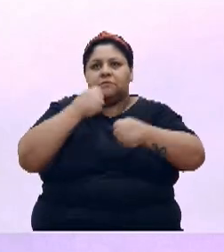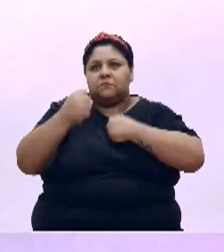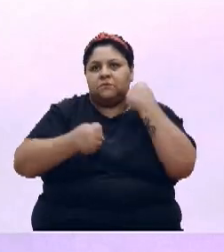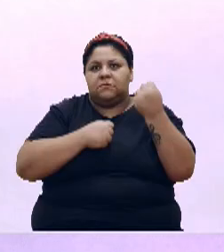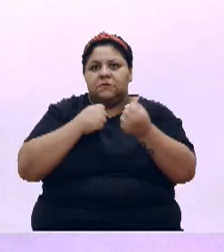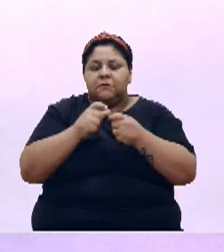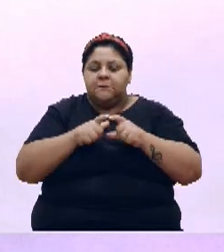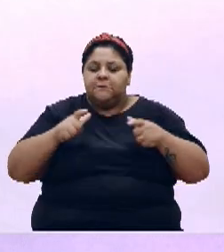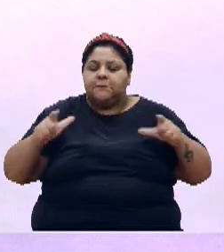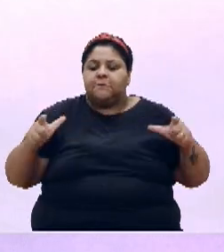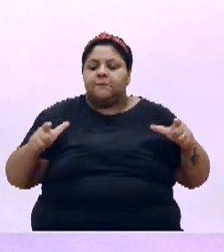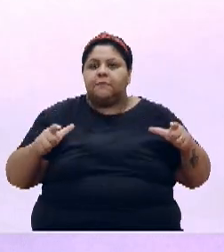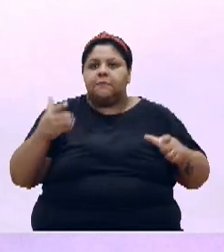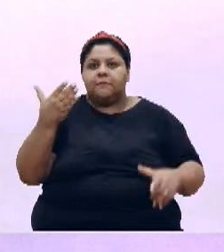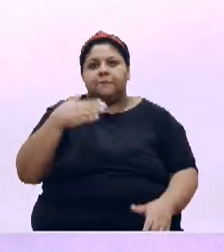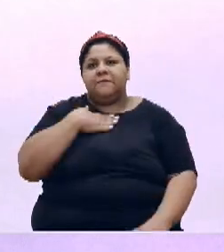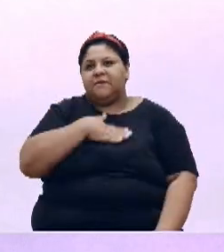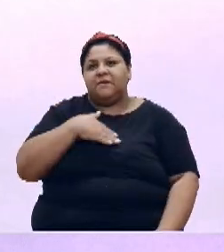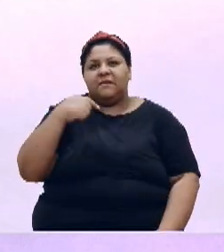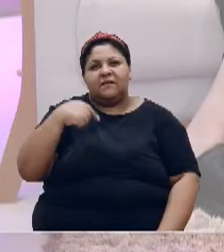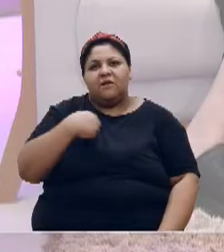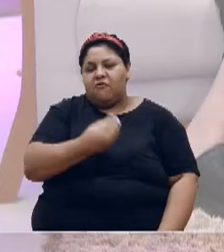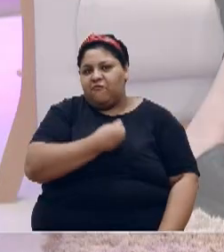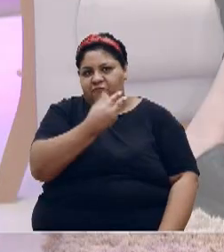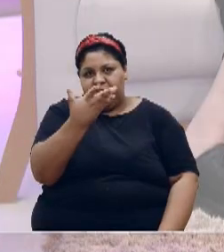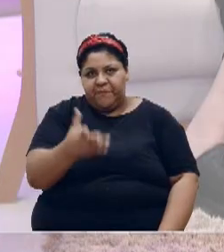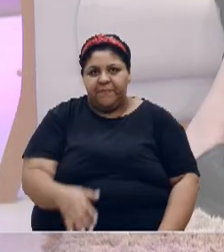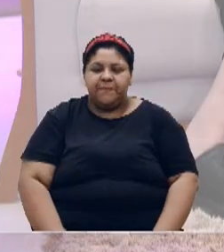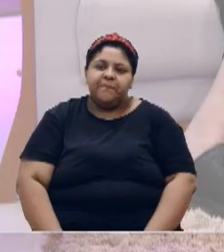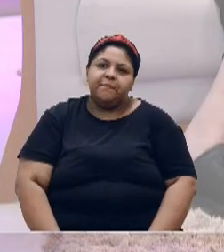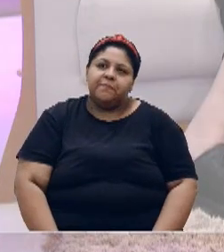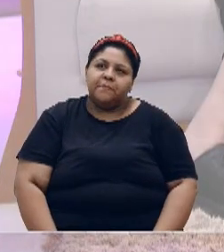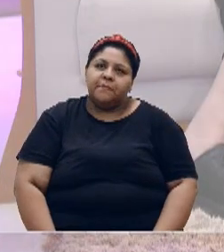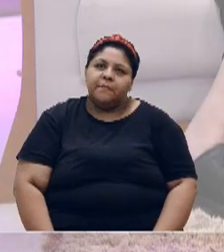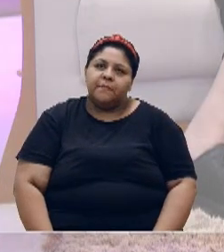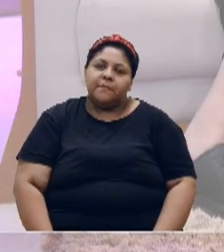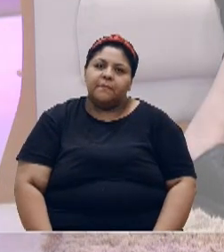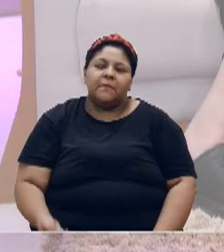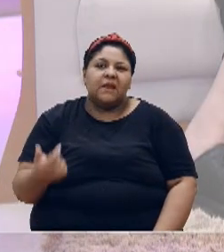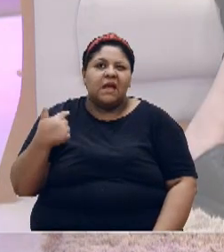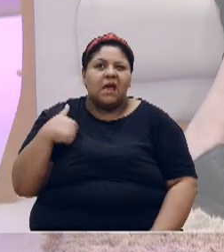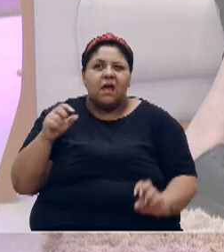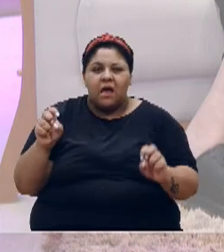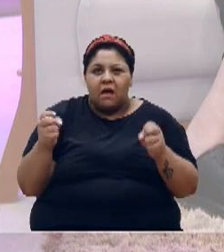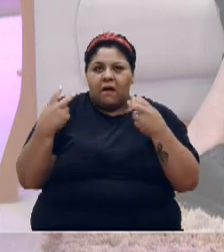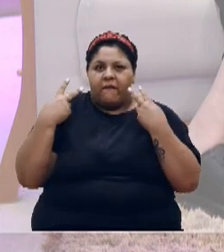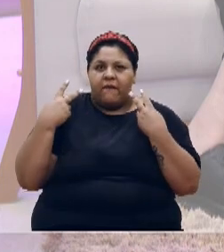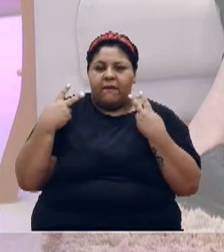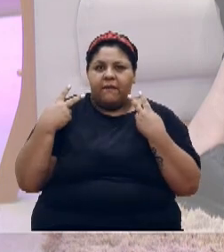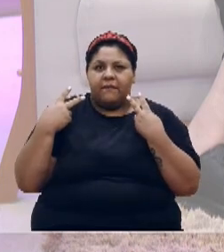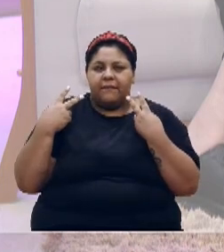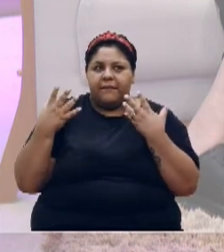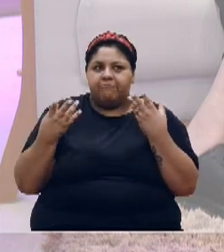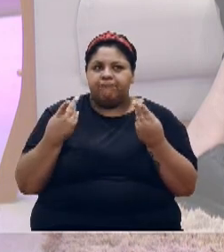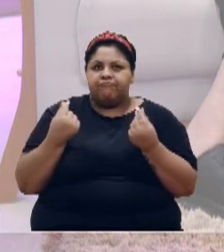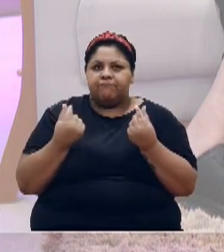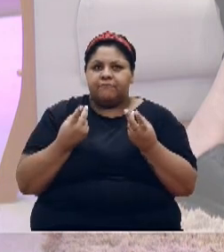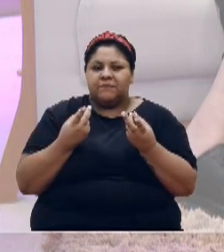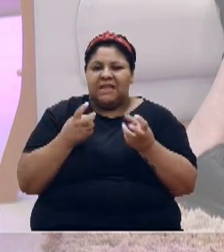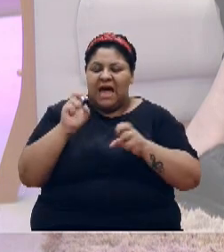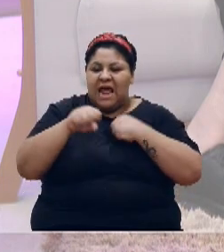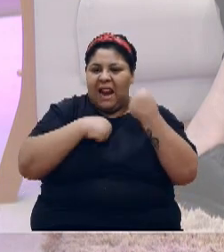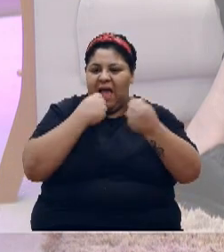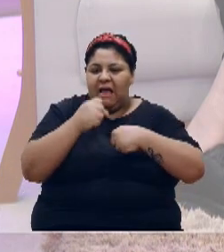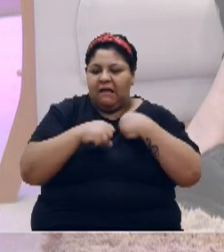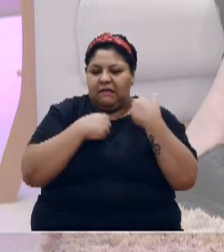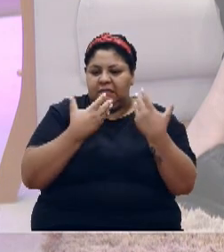gigantesca saudade do que eu não vivi. É bem isso. Eu percebo que a raiva,